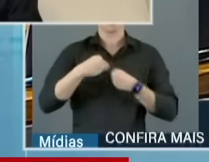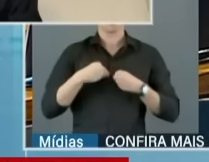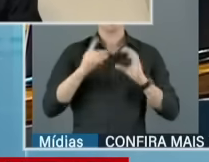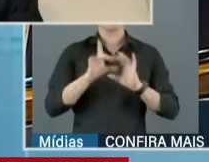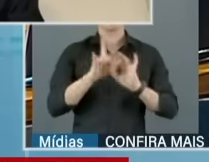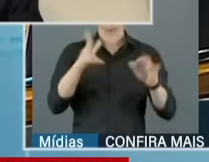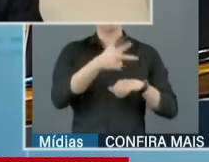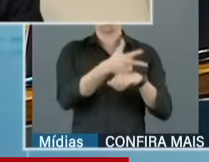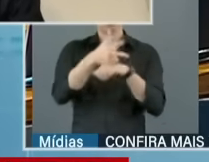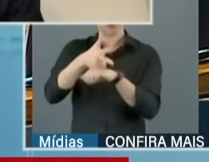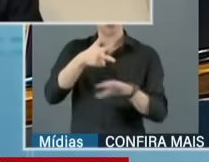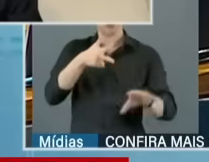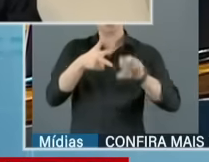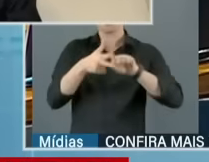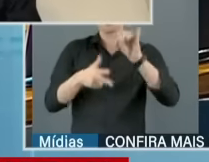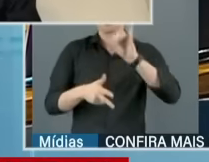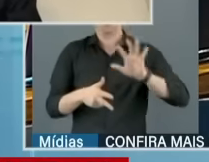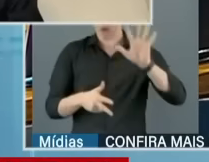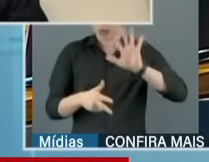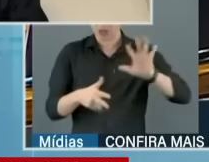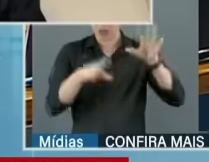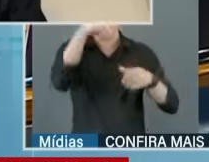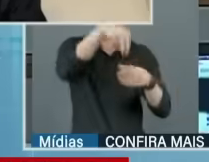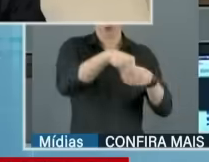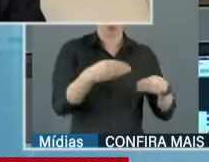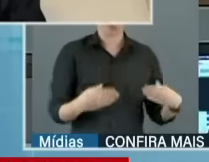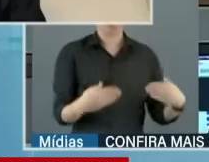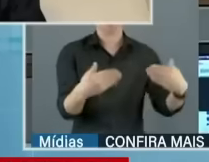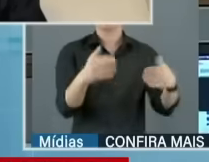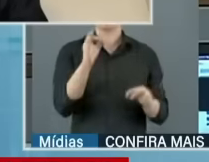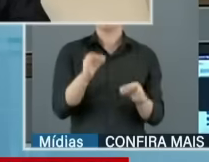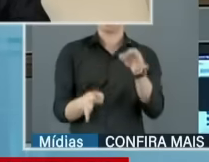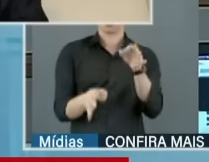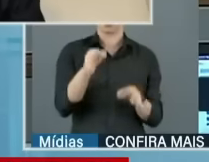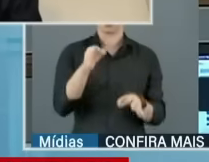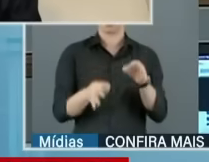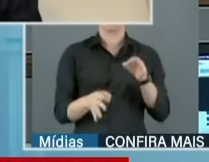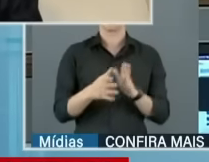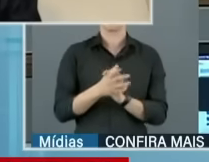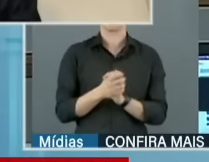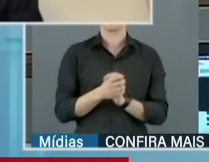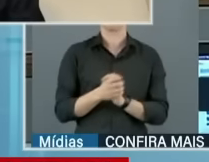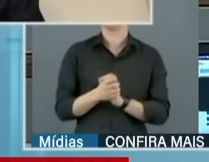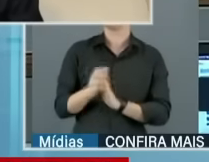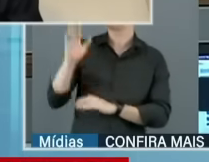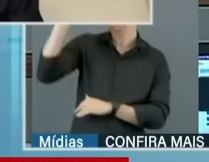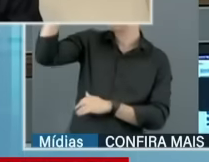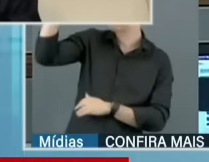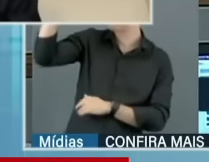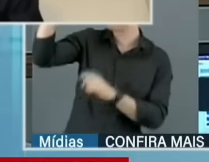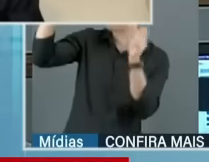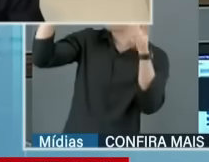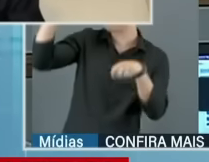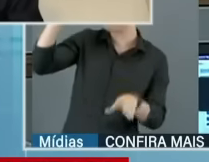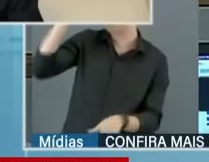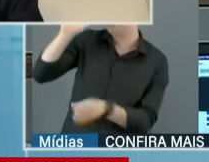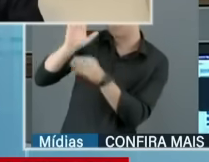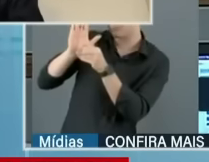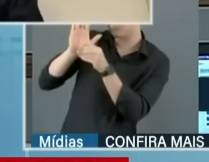CPMI, até o momento, ela não teve ali um ambiente propício para avançar, e este